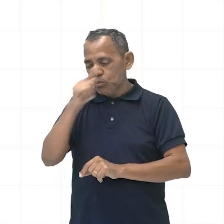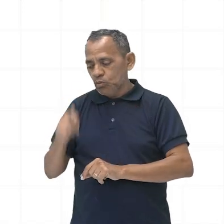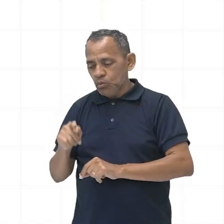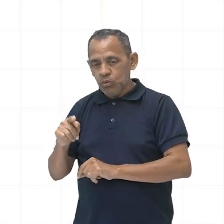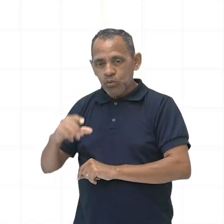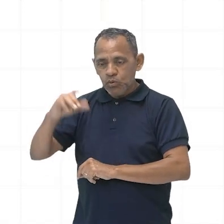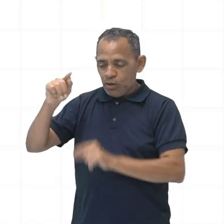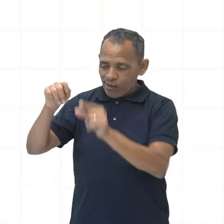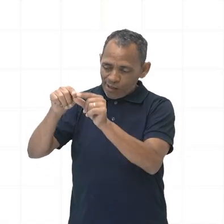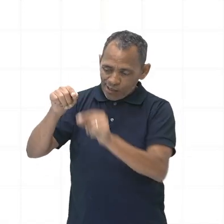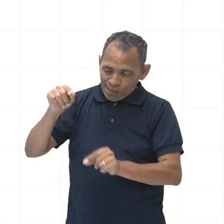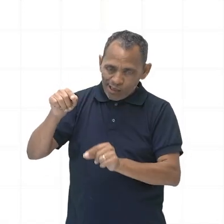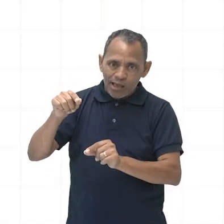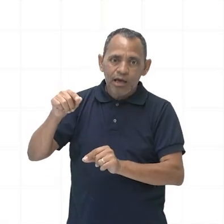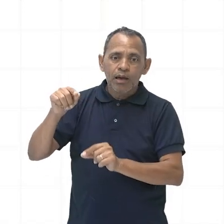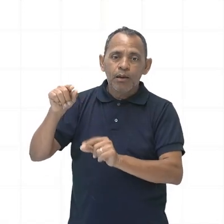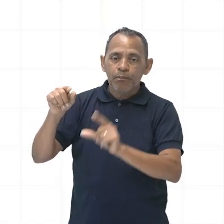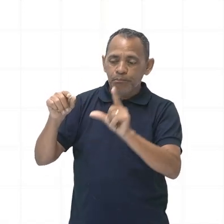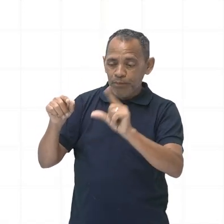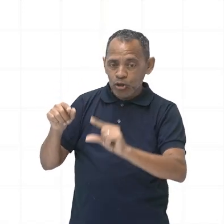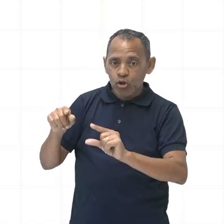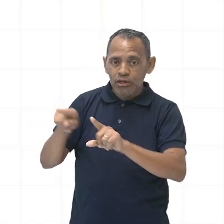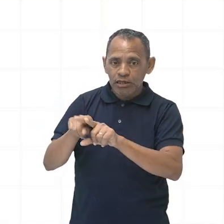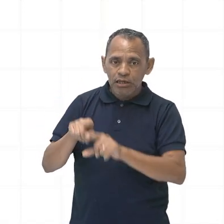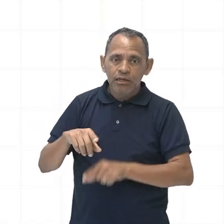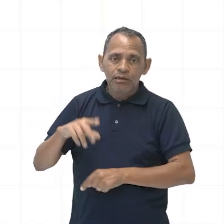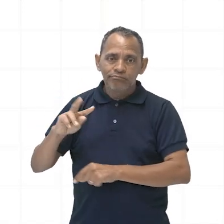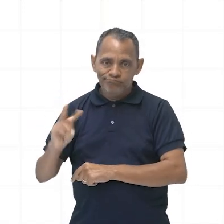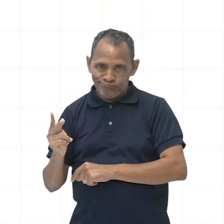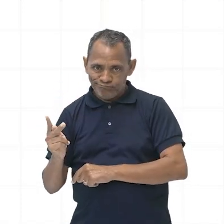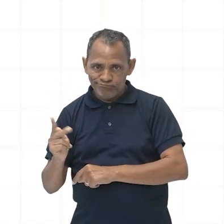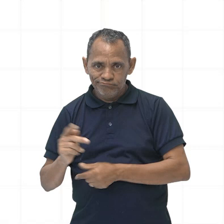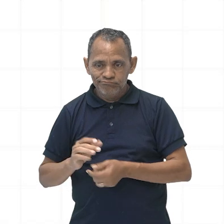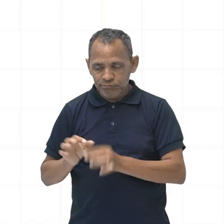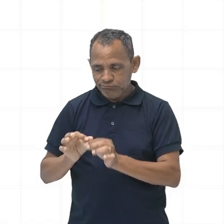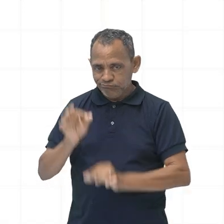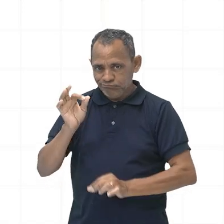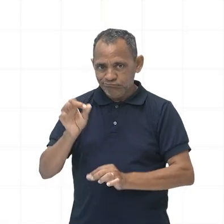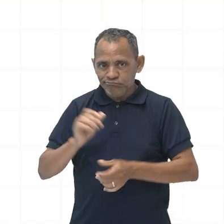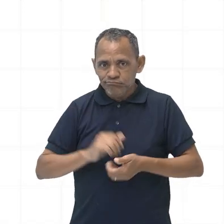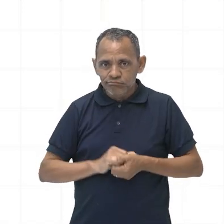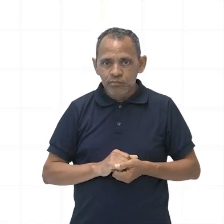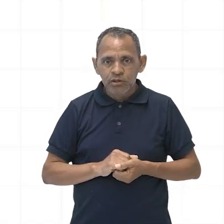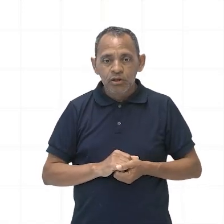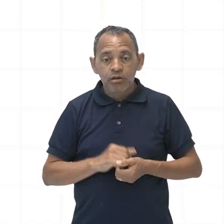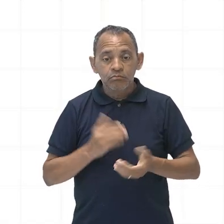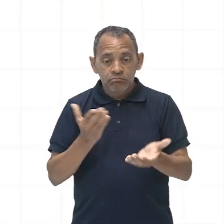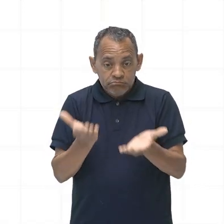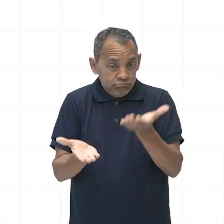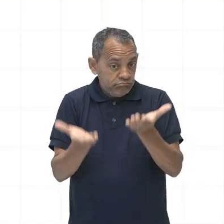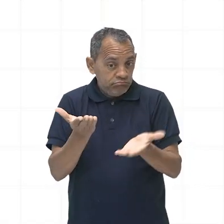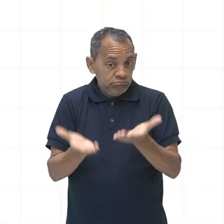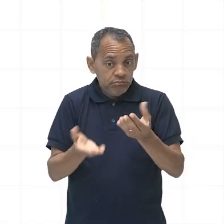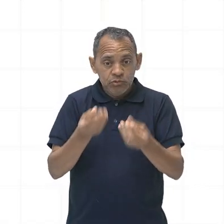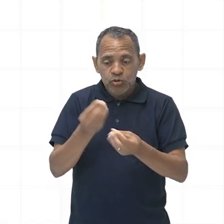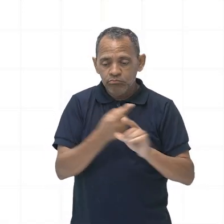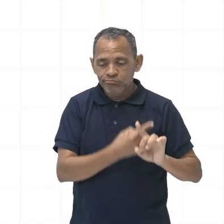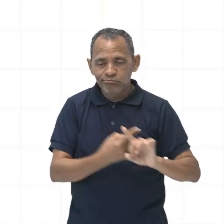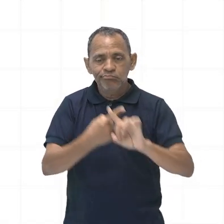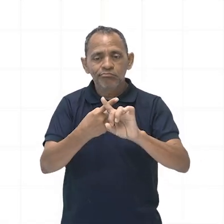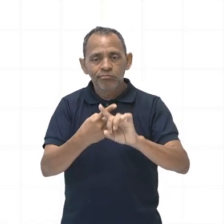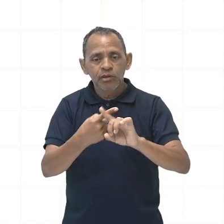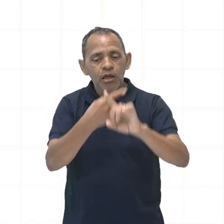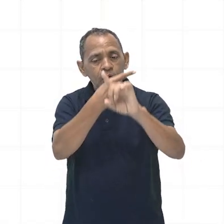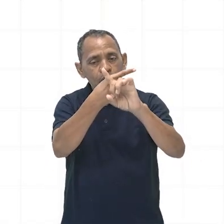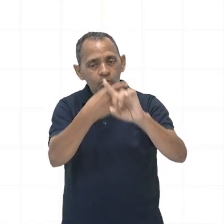cateto do menor, que está fazendo o papel de H, que é a altura. Como são proporcionais, vale a multiplicação fazendo x.